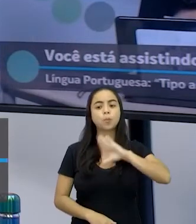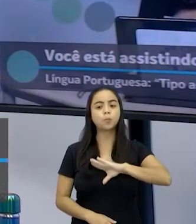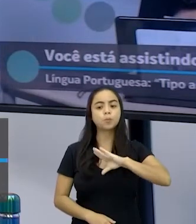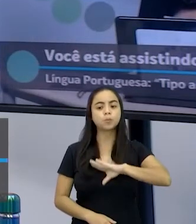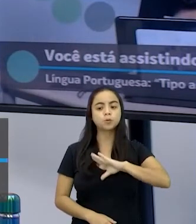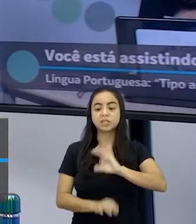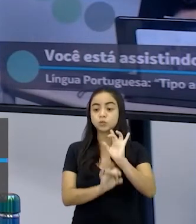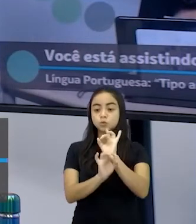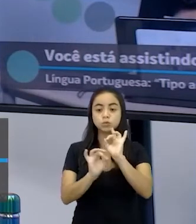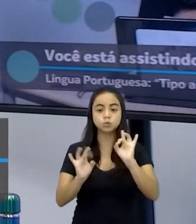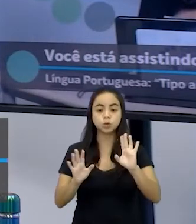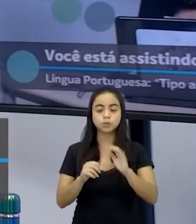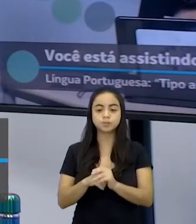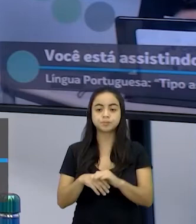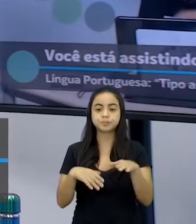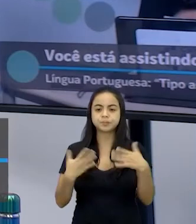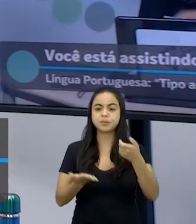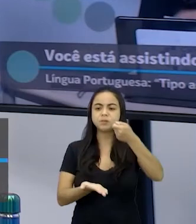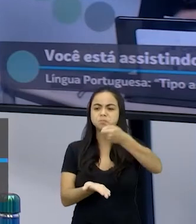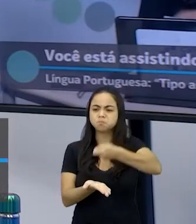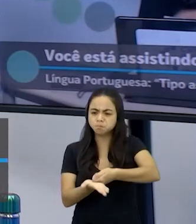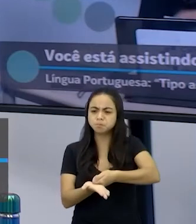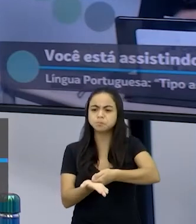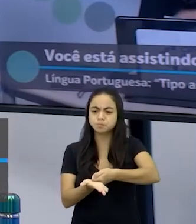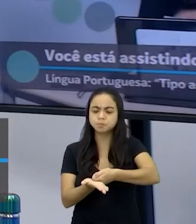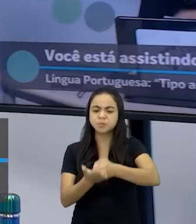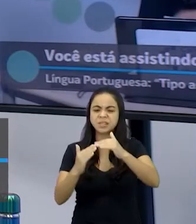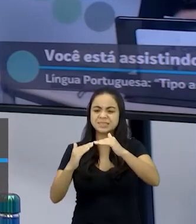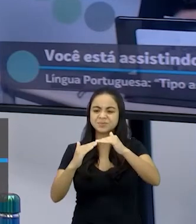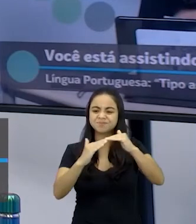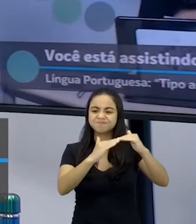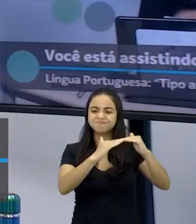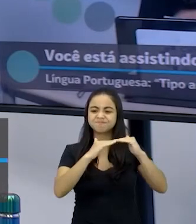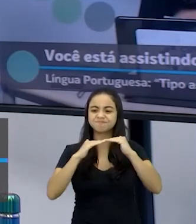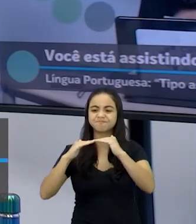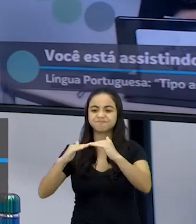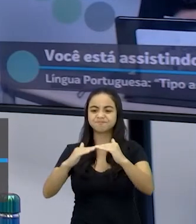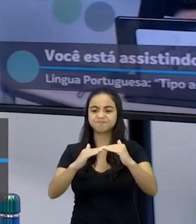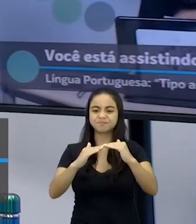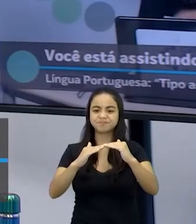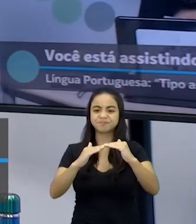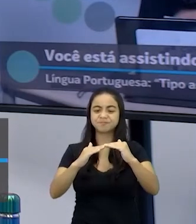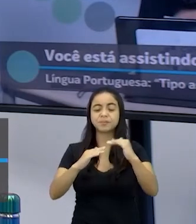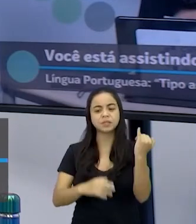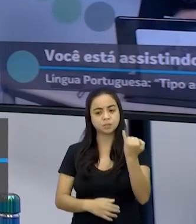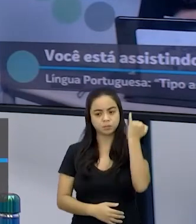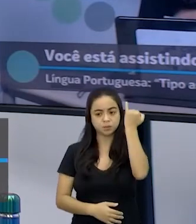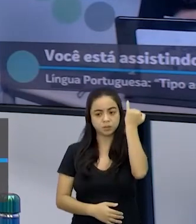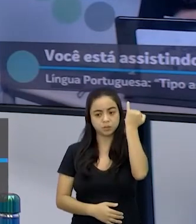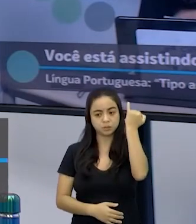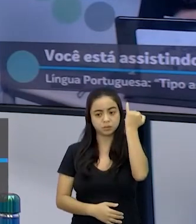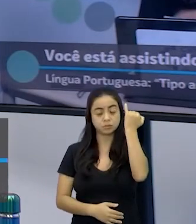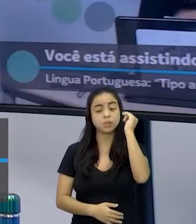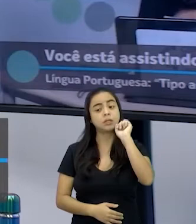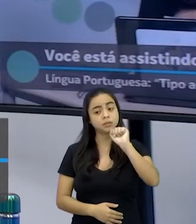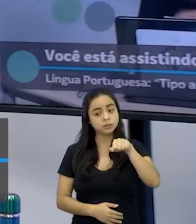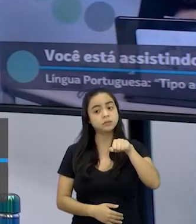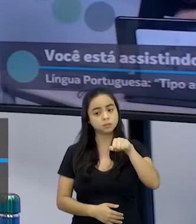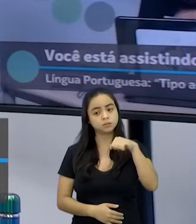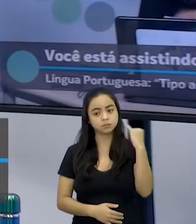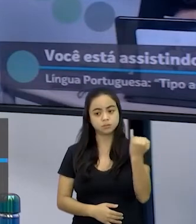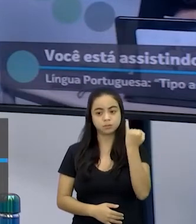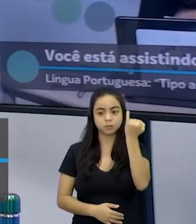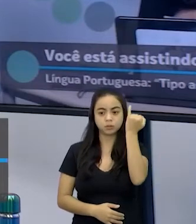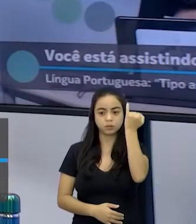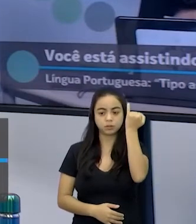Então, essa questão do domínio, da padronização, de novo, é importante a padronização? Sim, não